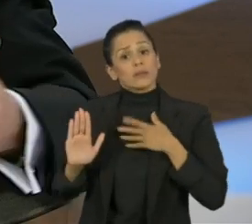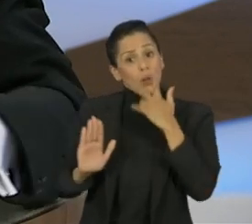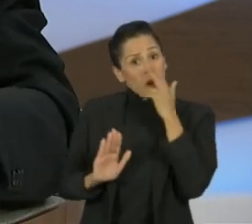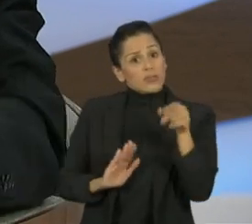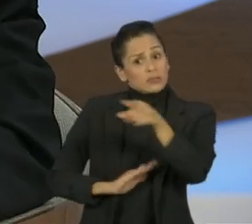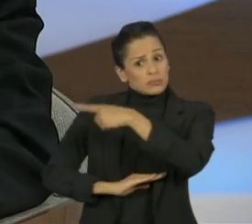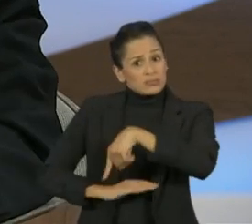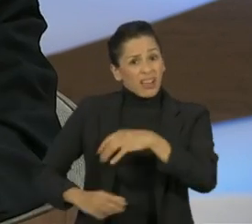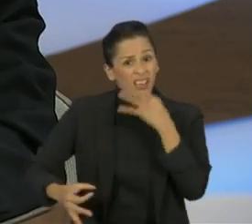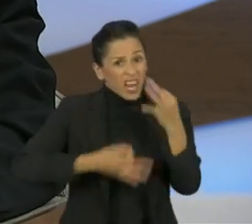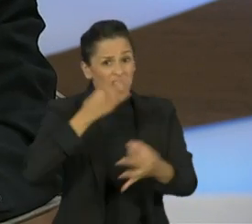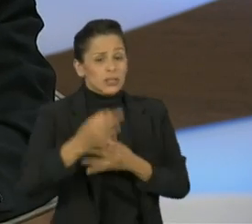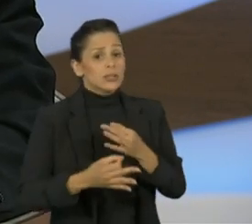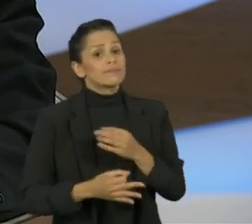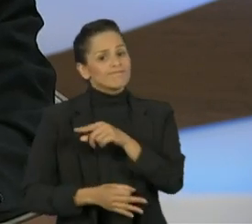conta e deve-se re institucionalizar a